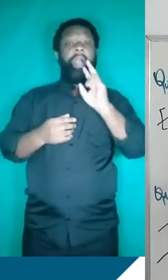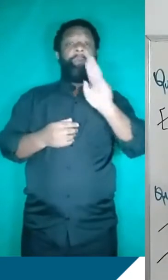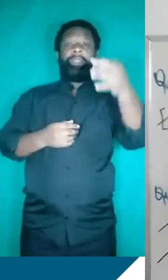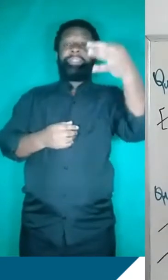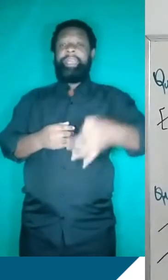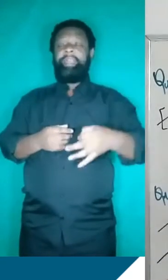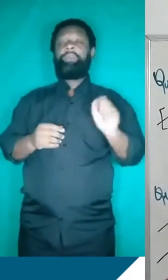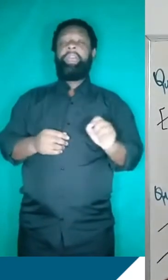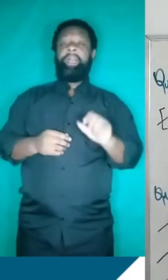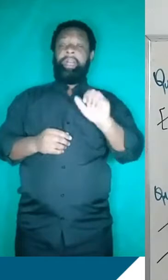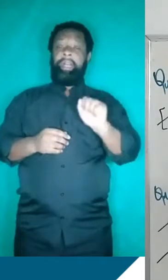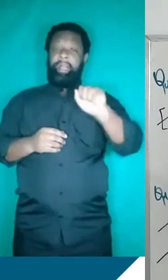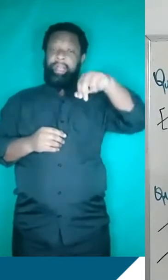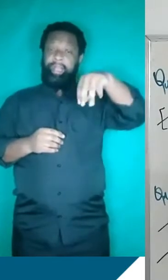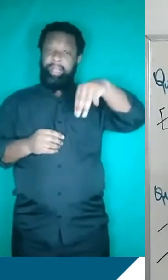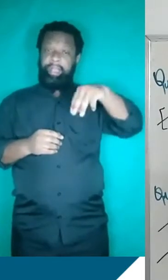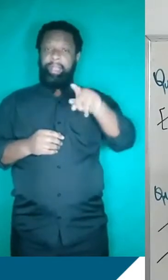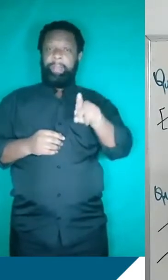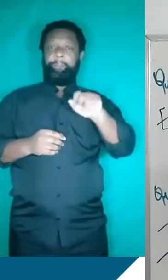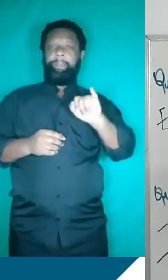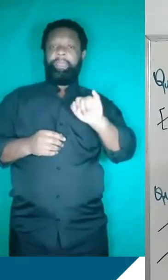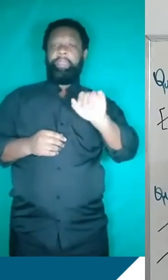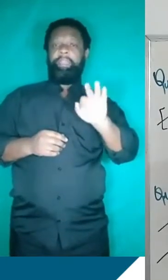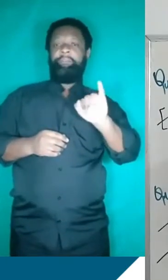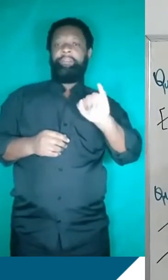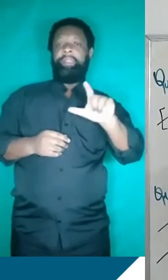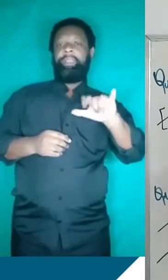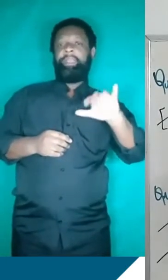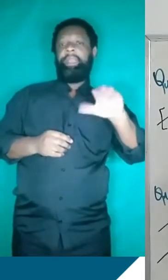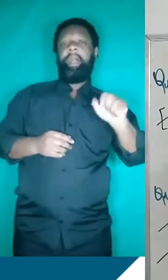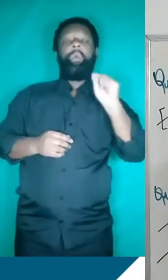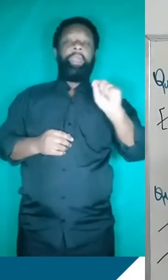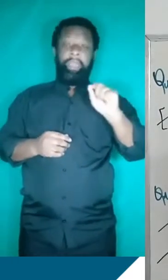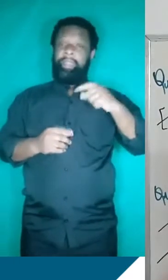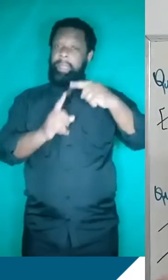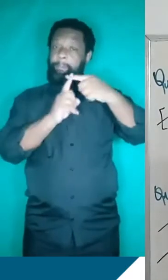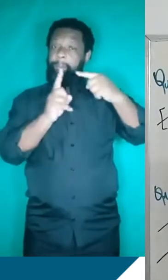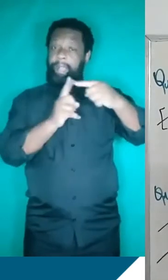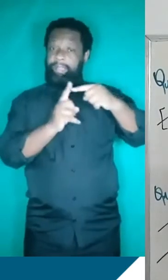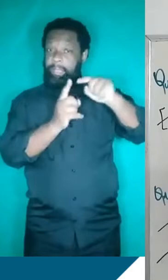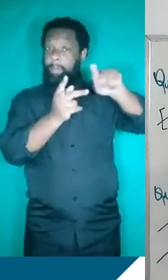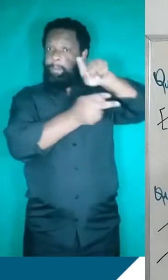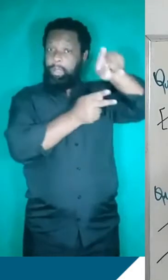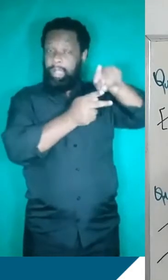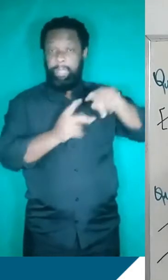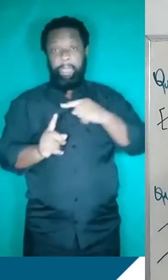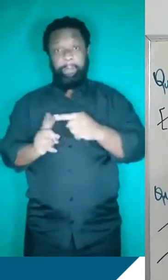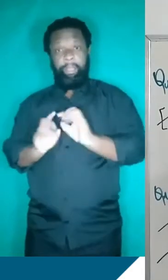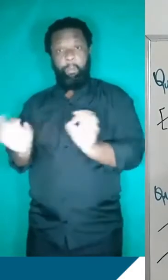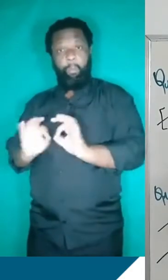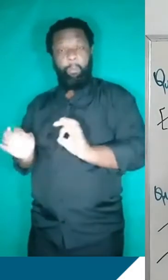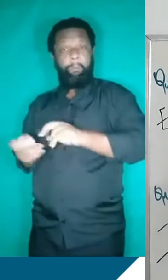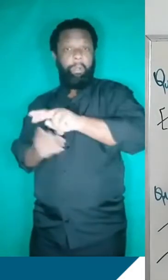dentre todas é anfifílica. Eles têm uma natureza anfifílica, ou seja, uma parte polar e uma parte apolar.